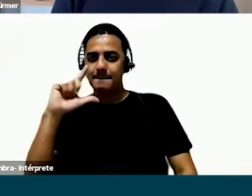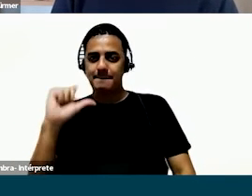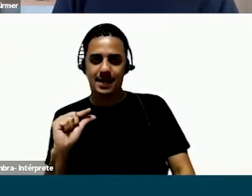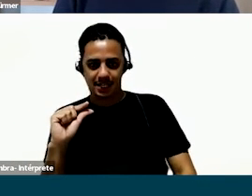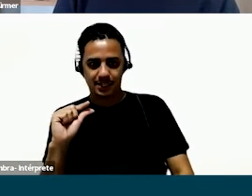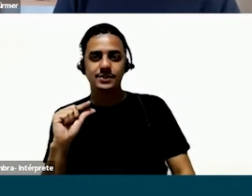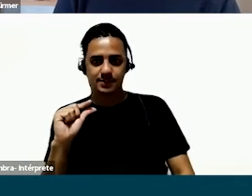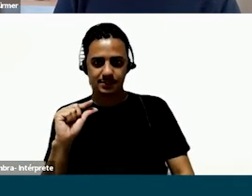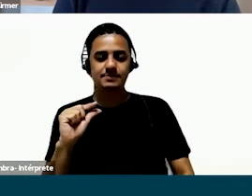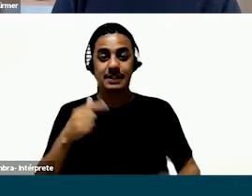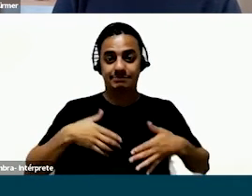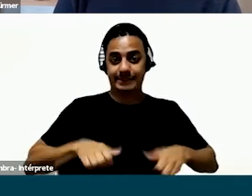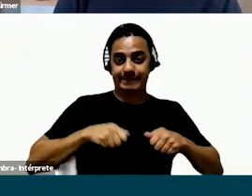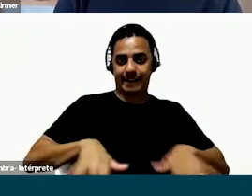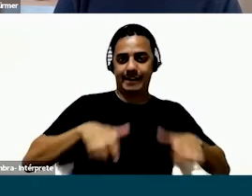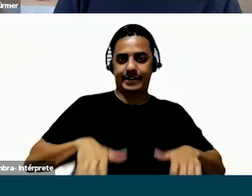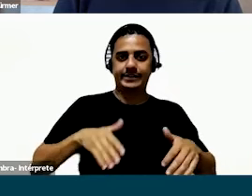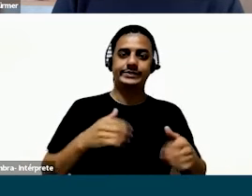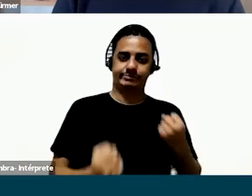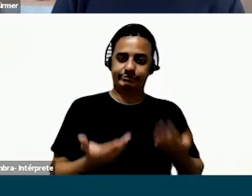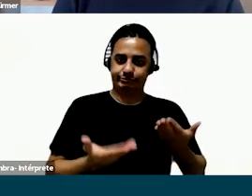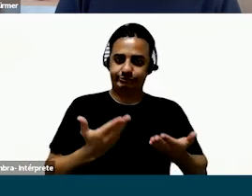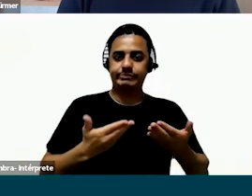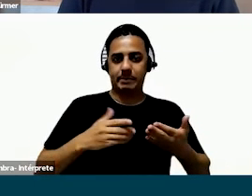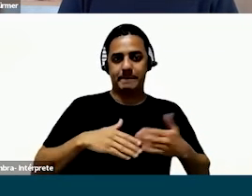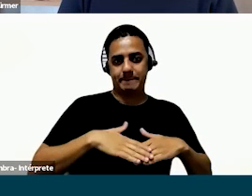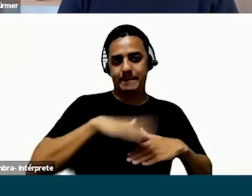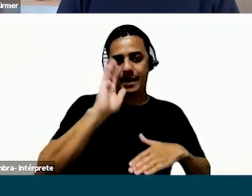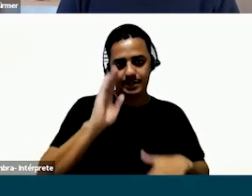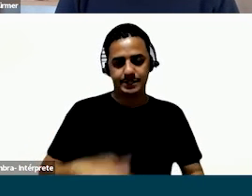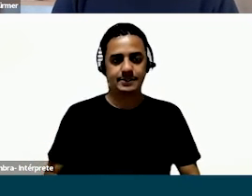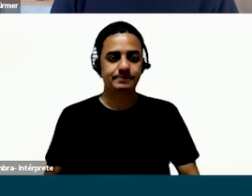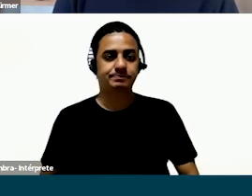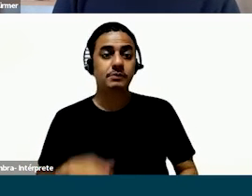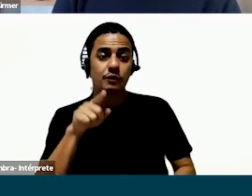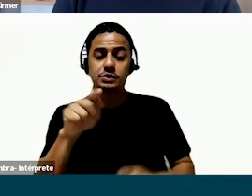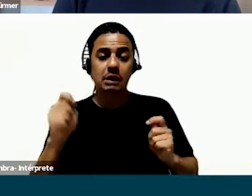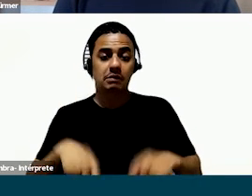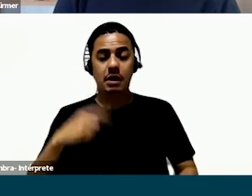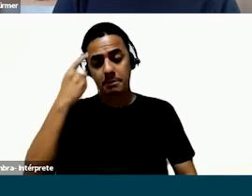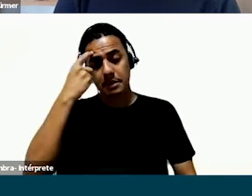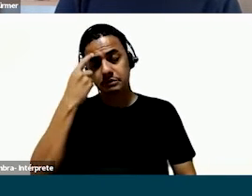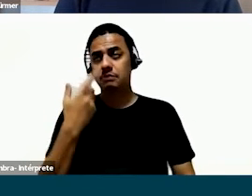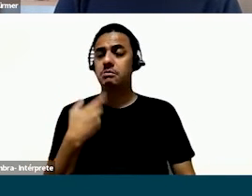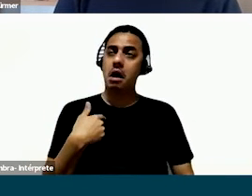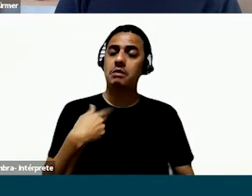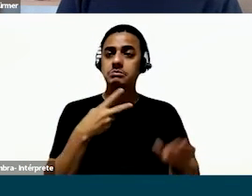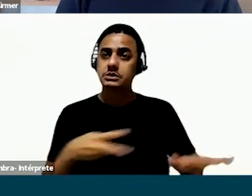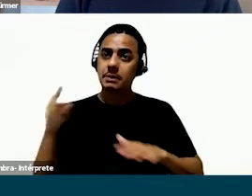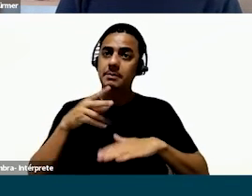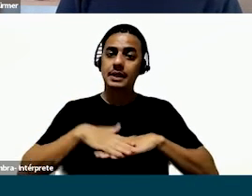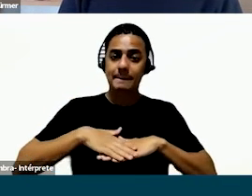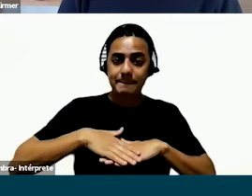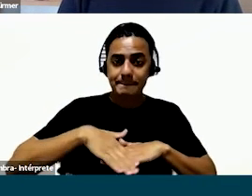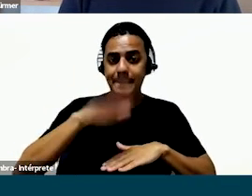nível em que é possível direcionar ações que estão na nossa mão, de fato, para cumprir essa estratégia. Nesse caso, poderia ser aumentar a quantidade de dias